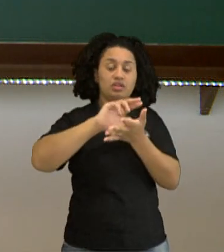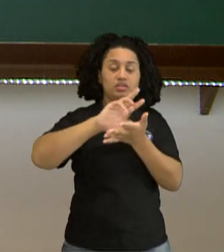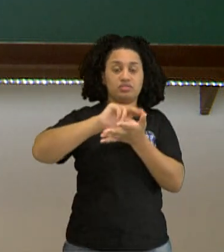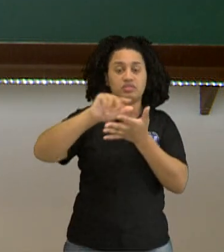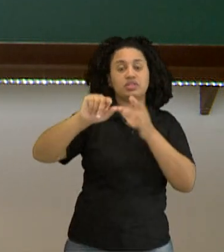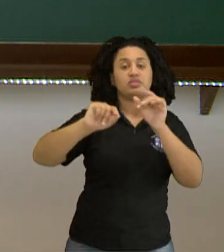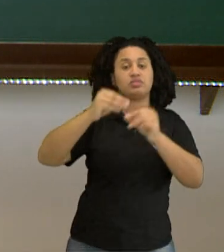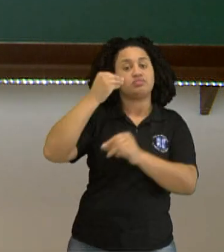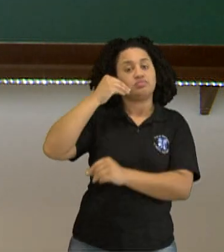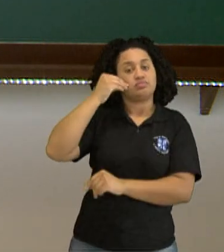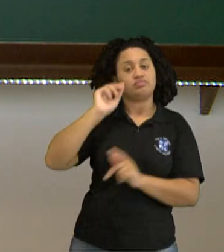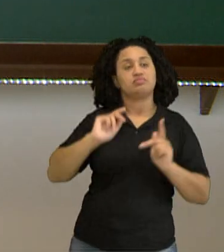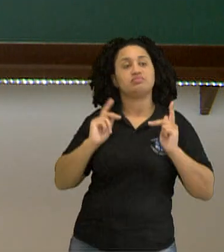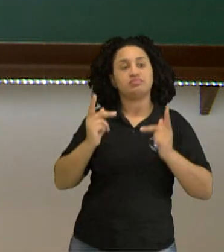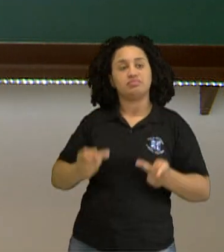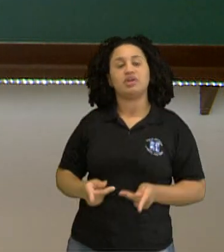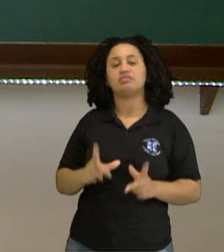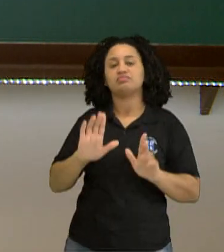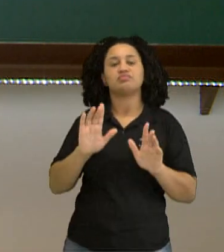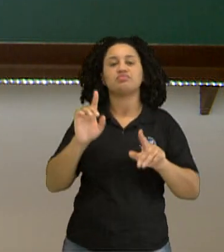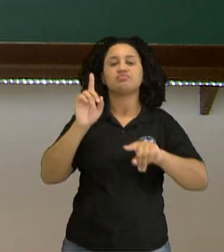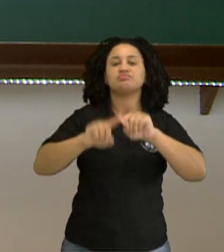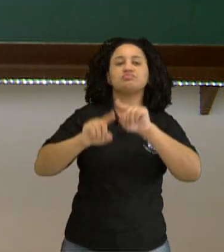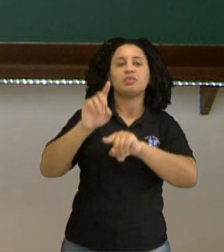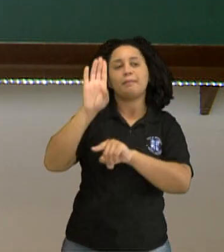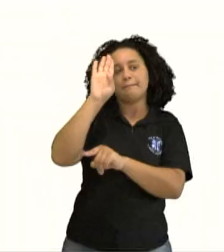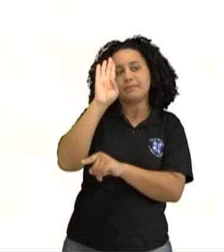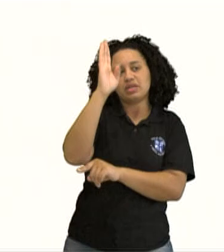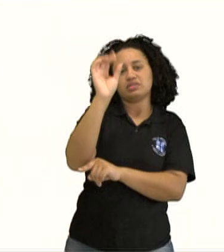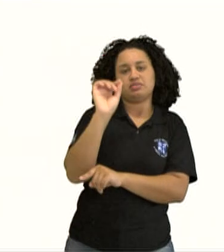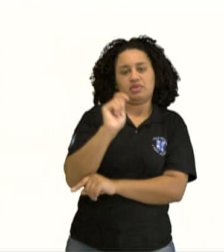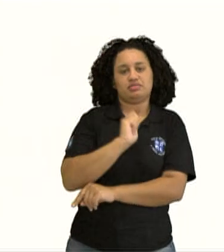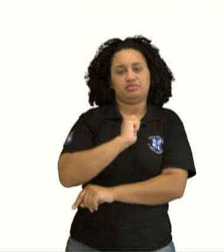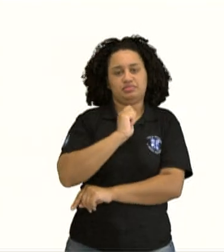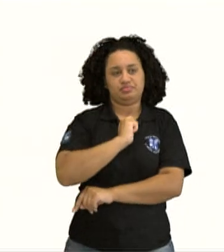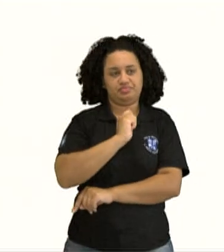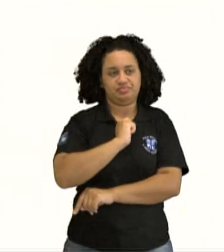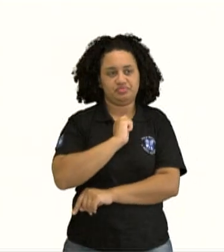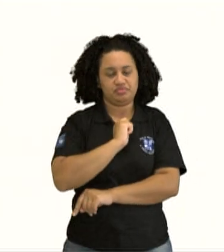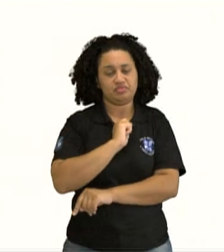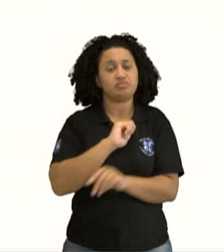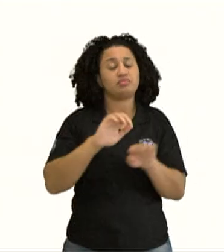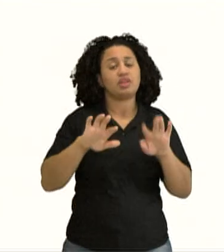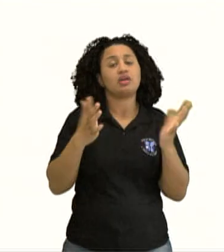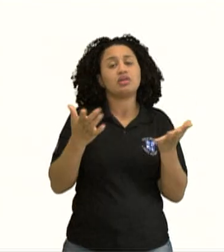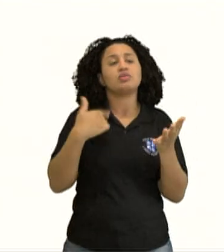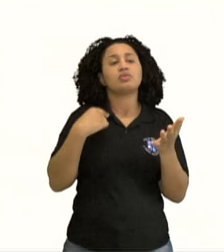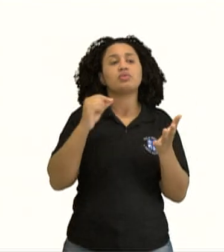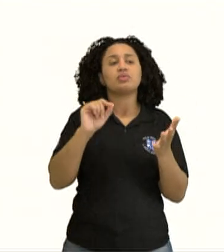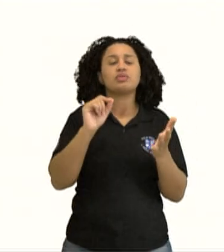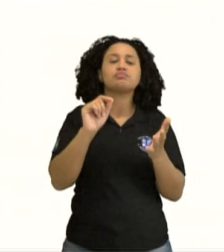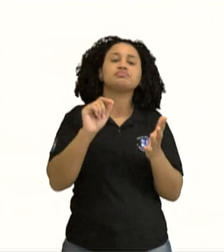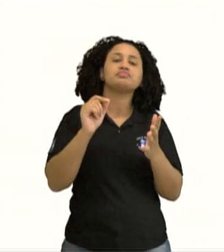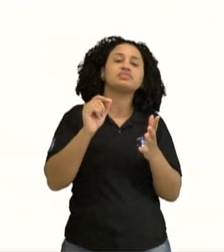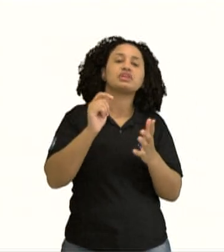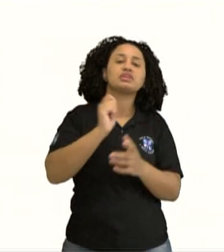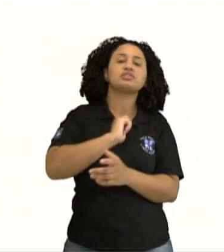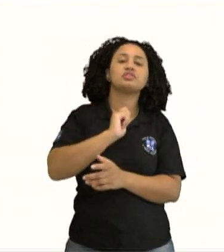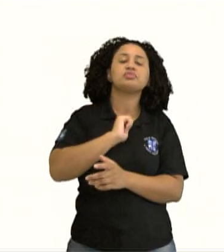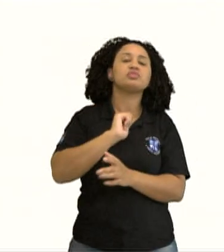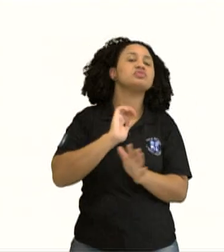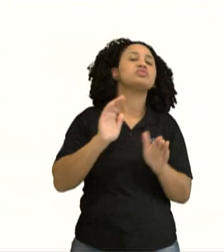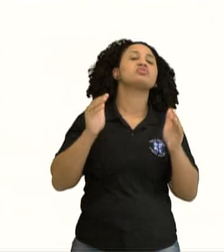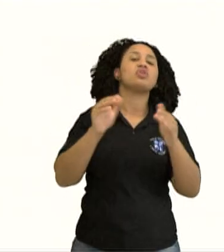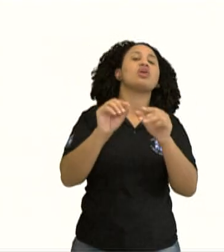experiência humana é o objeto principal da antropologia. Podemos dizer que a antropologia se dedica